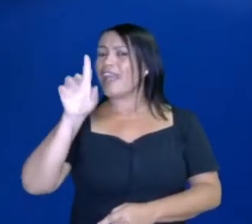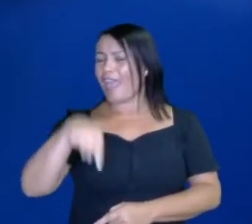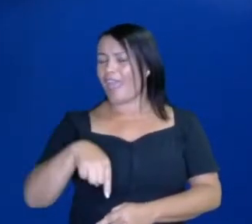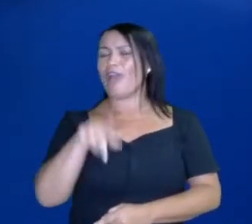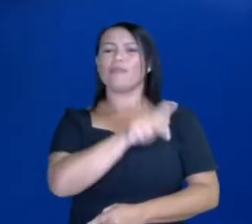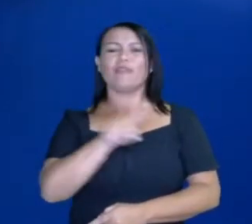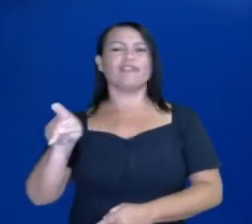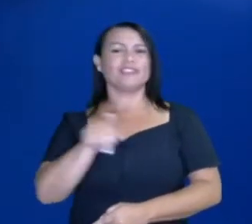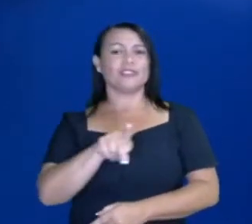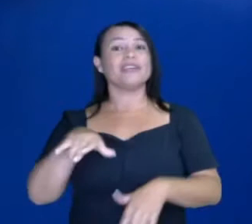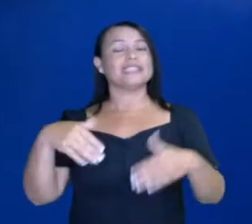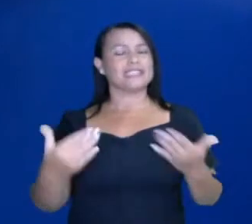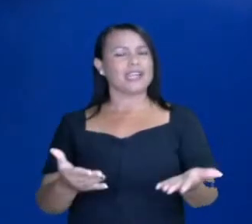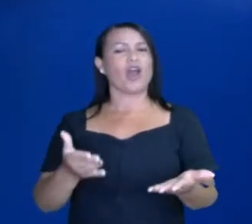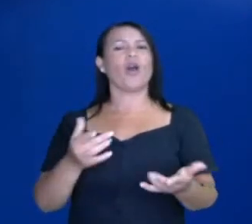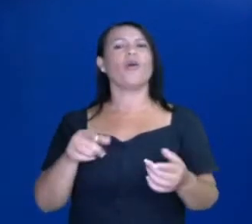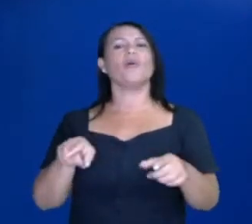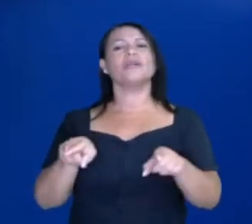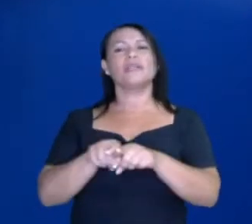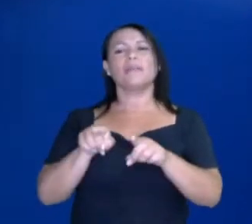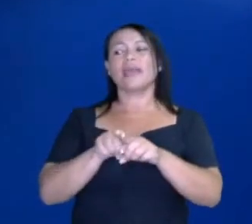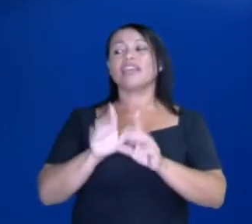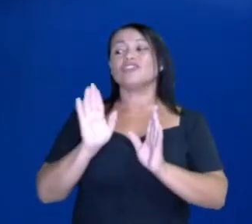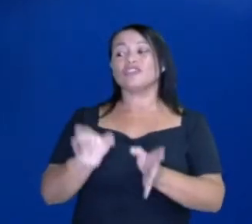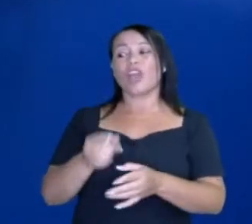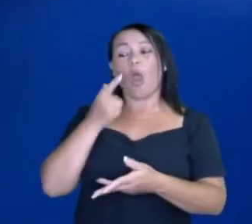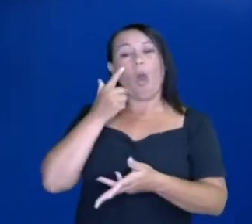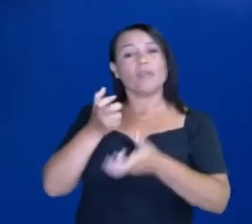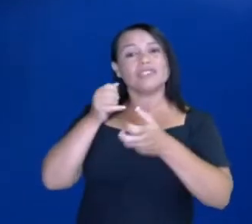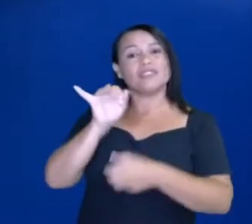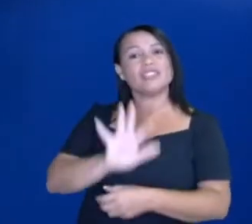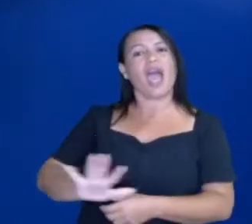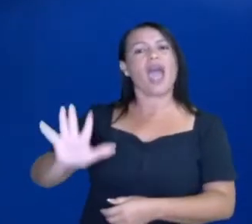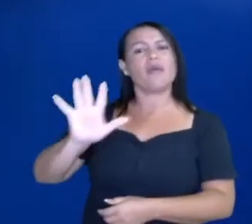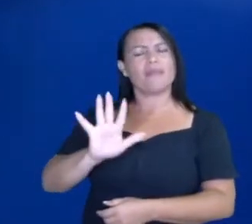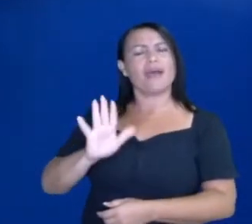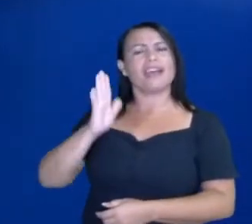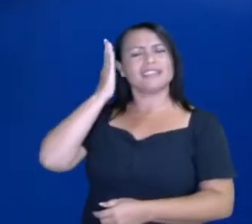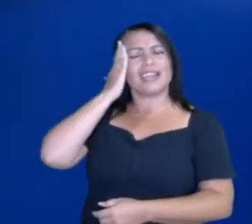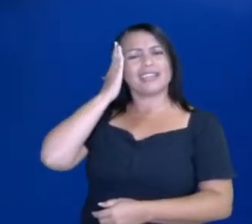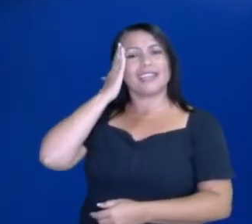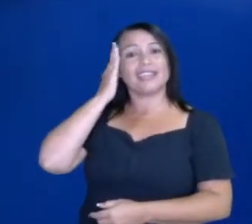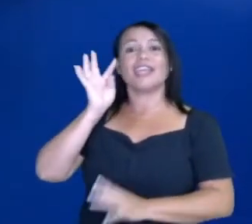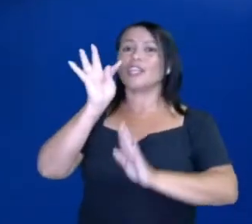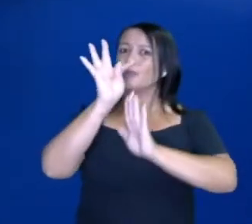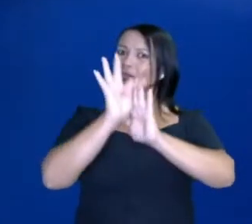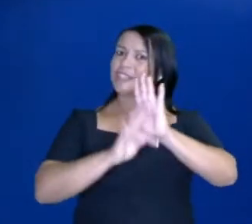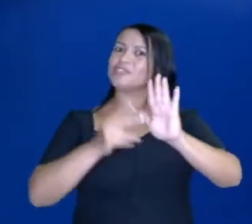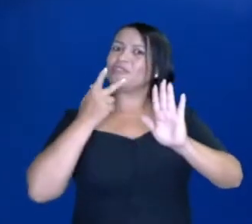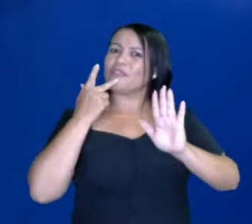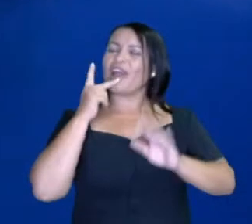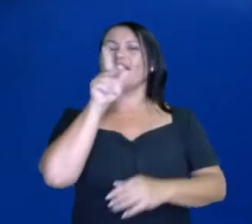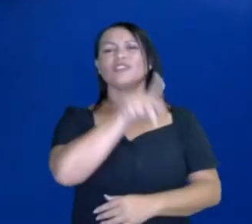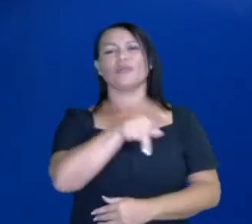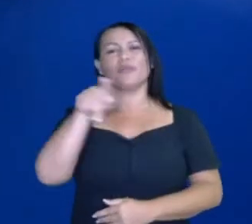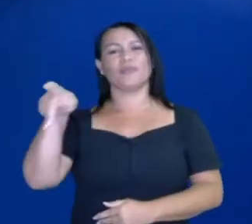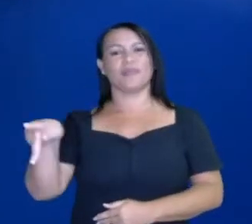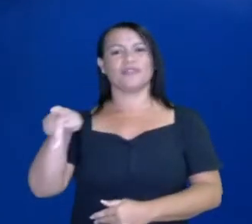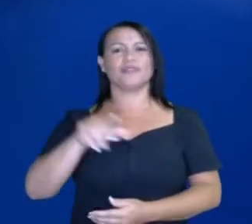leva também, somando-se com a imagem, nos leva a entender que o texto fala sobre o